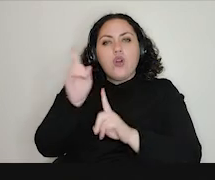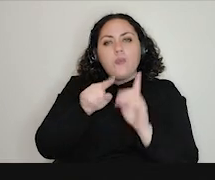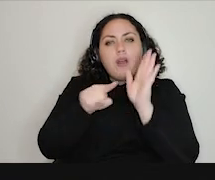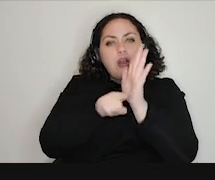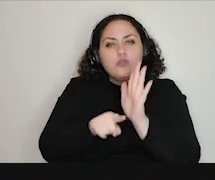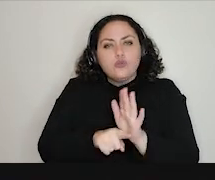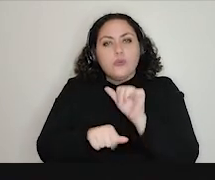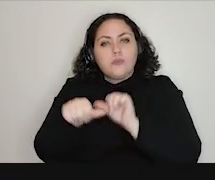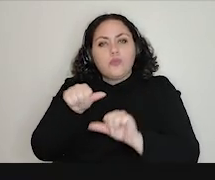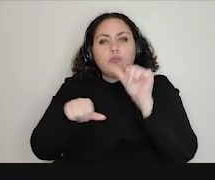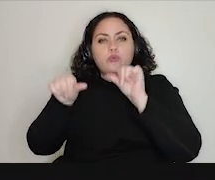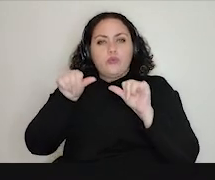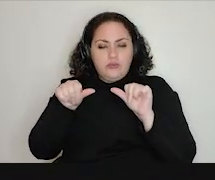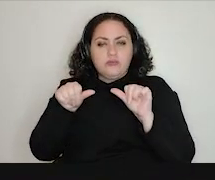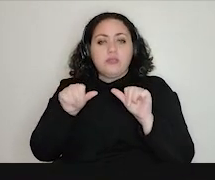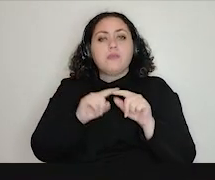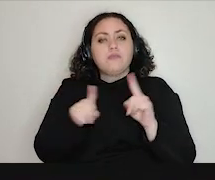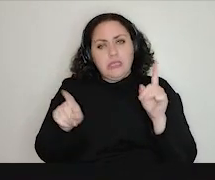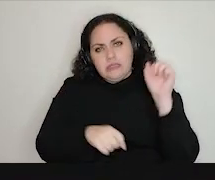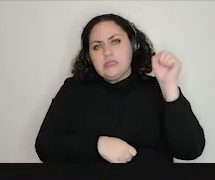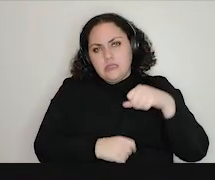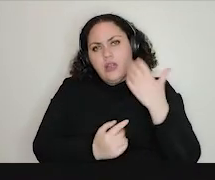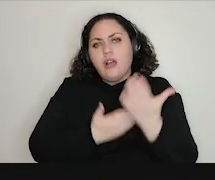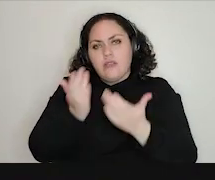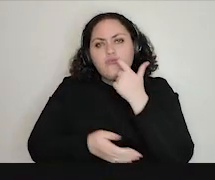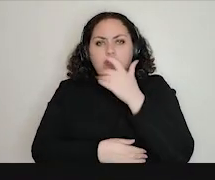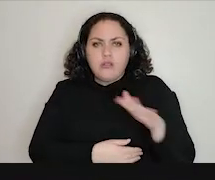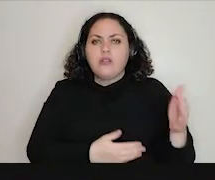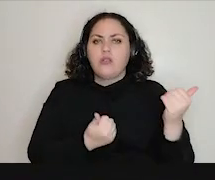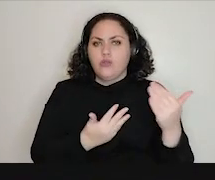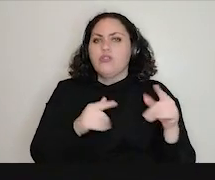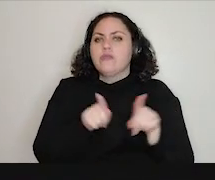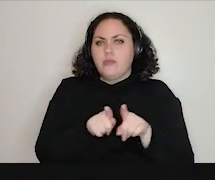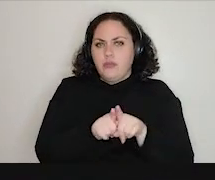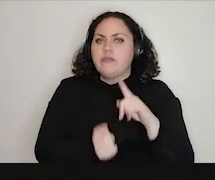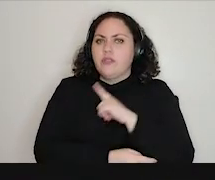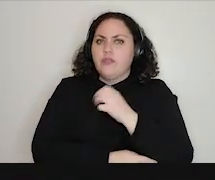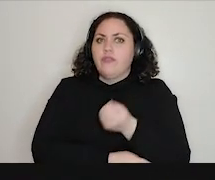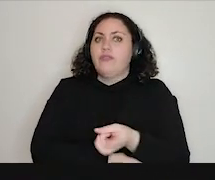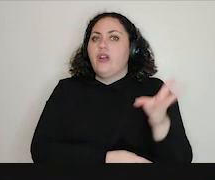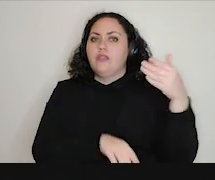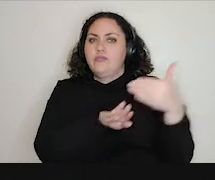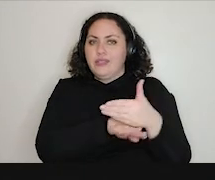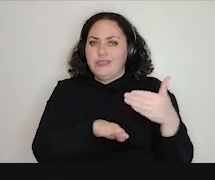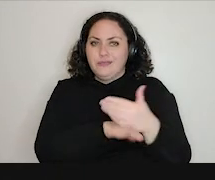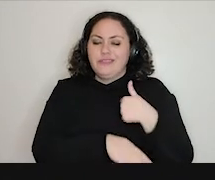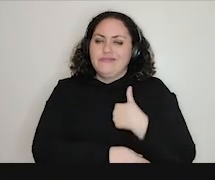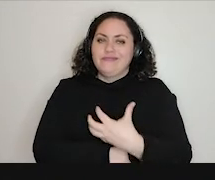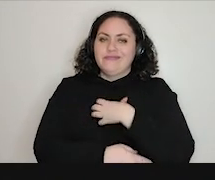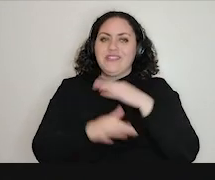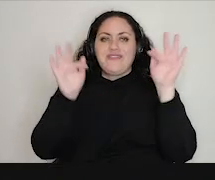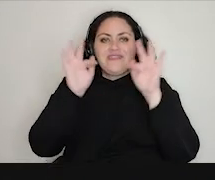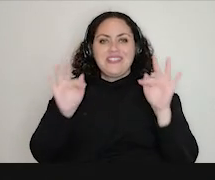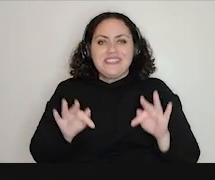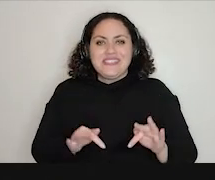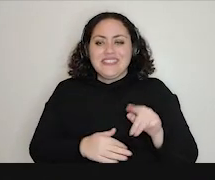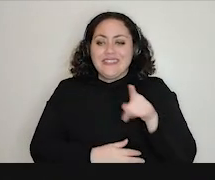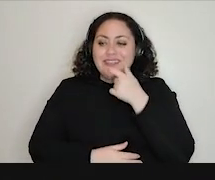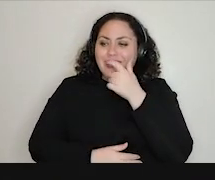sim atendemos crianças e adolescentes, a gente teve vários, inclusive, né? Eu fico muito feliz de ver essas crianças